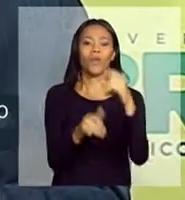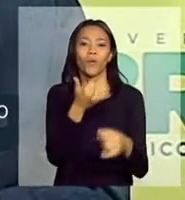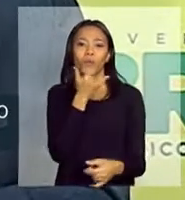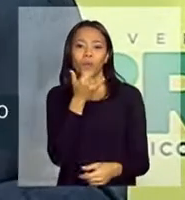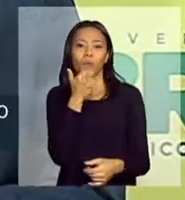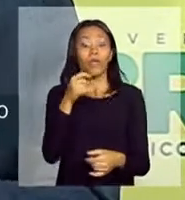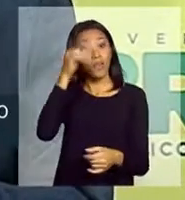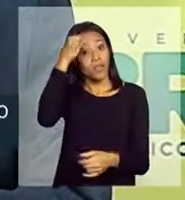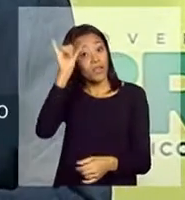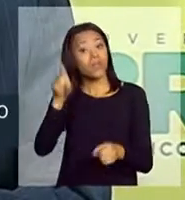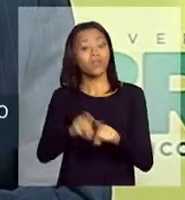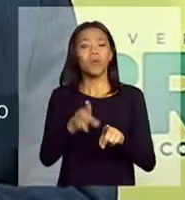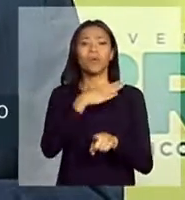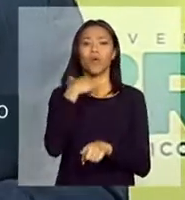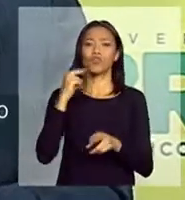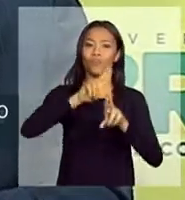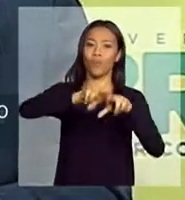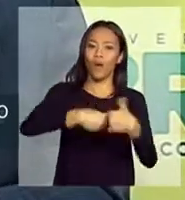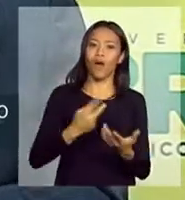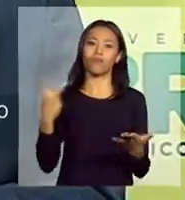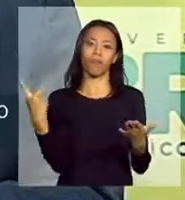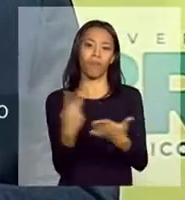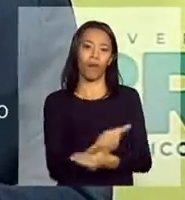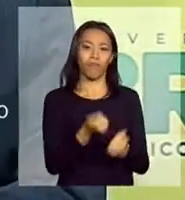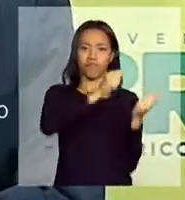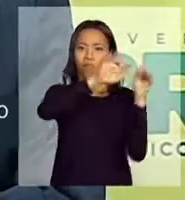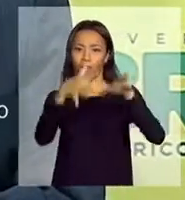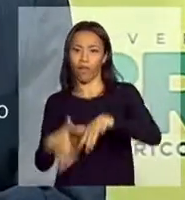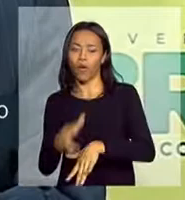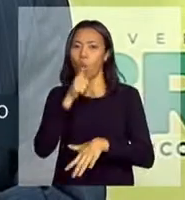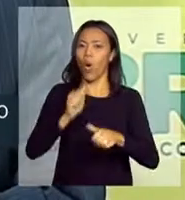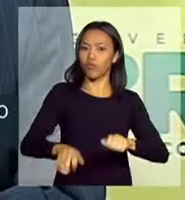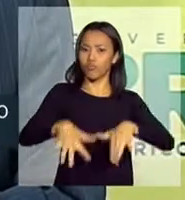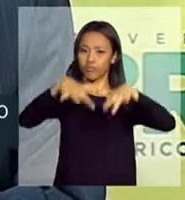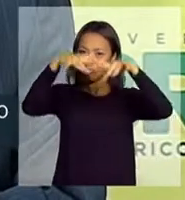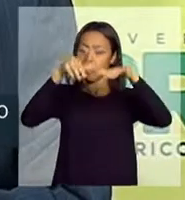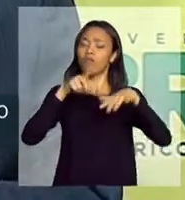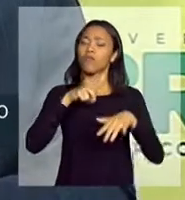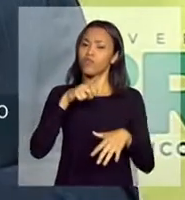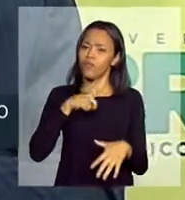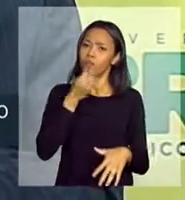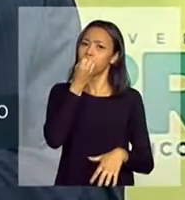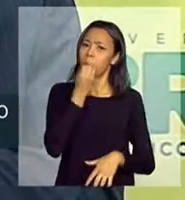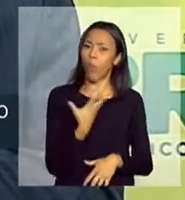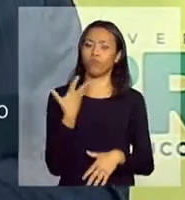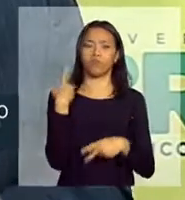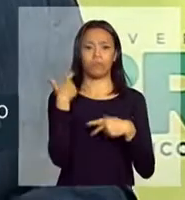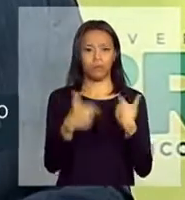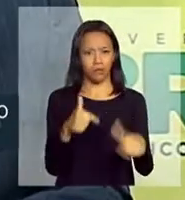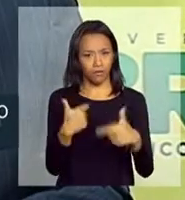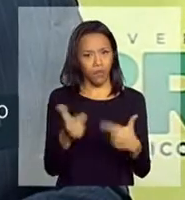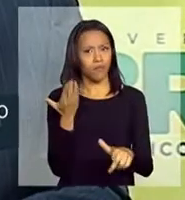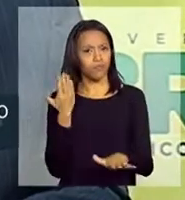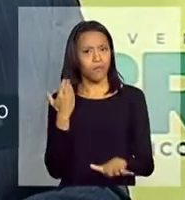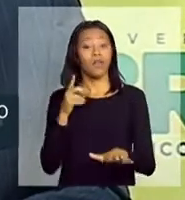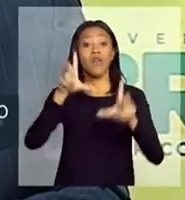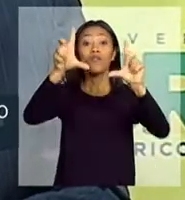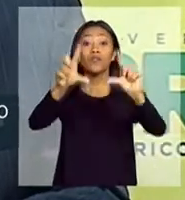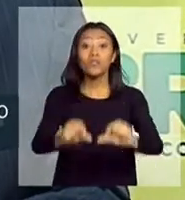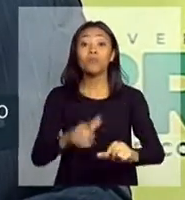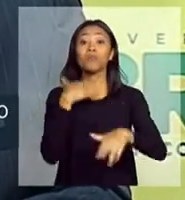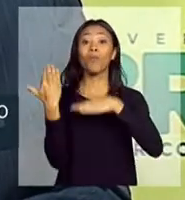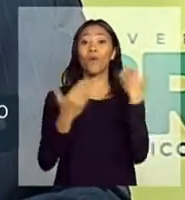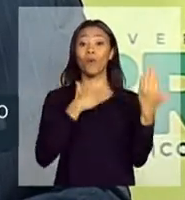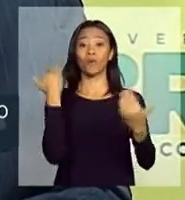tentar evitar a morte por desastres naturais nós temos tido um resultado muito bom do trabalho de prevenção para reduzirmos muito a morte de